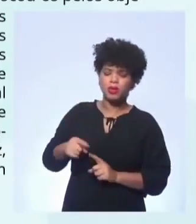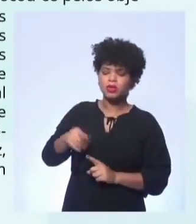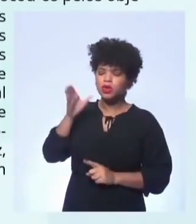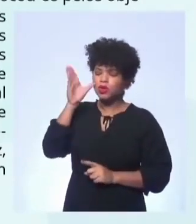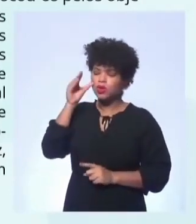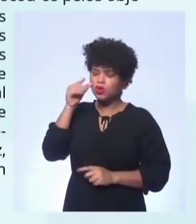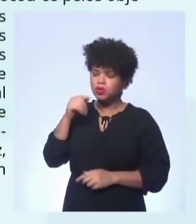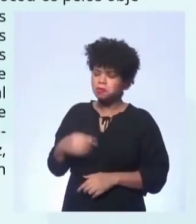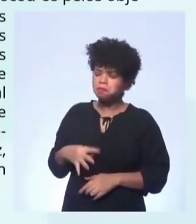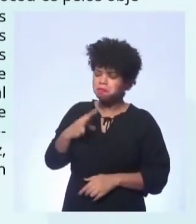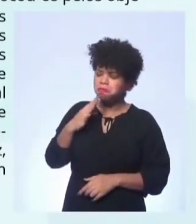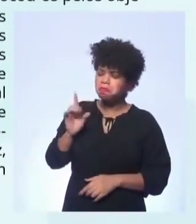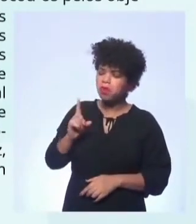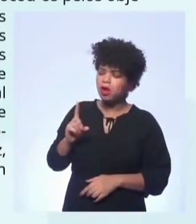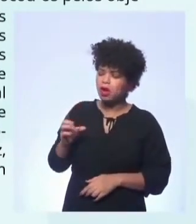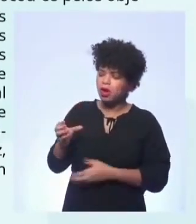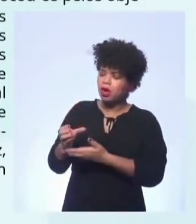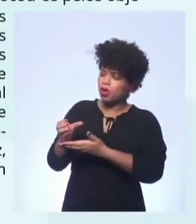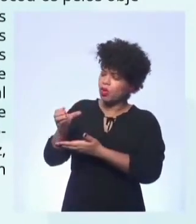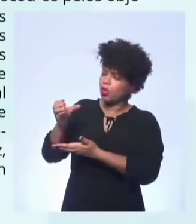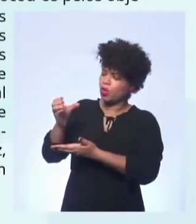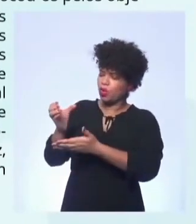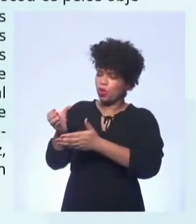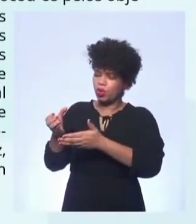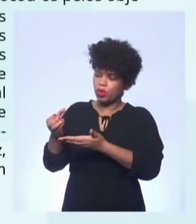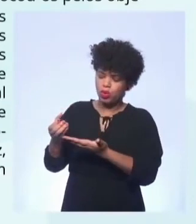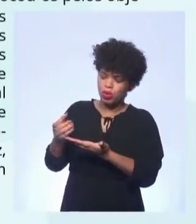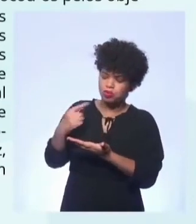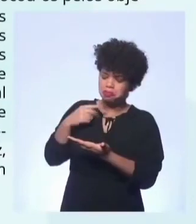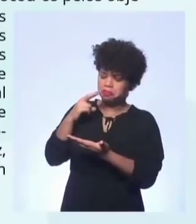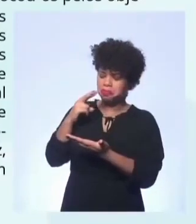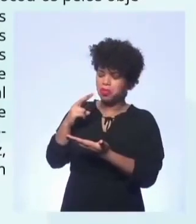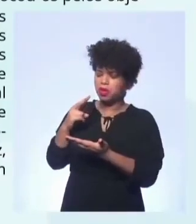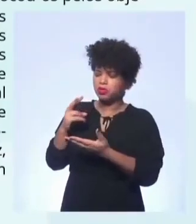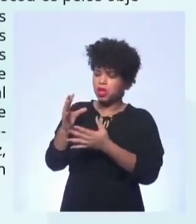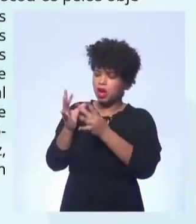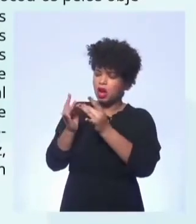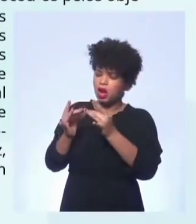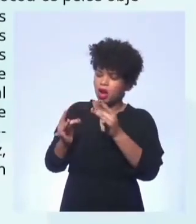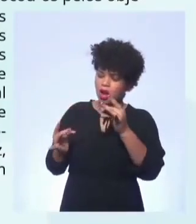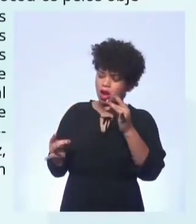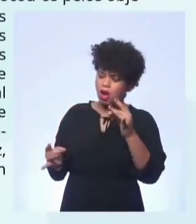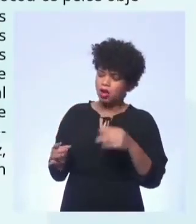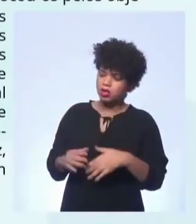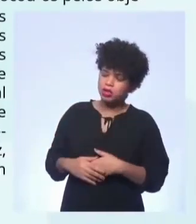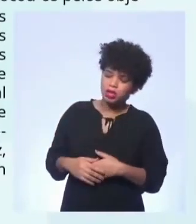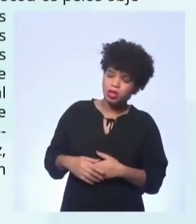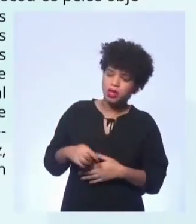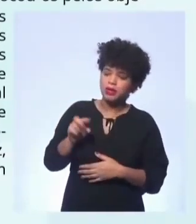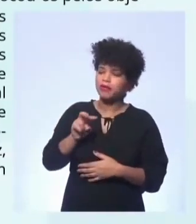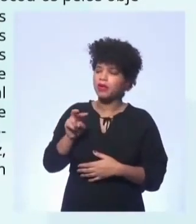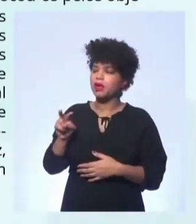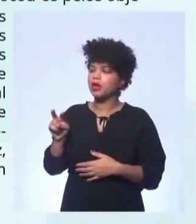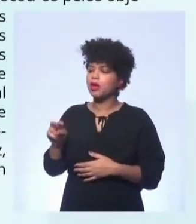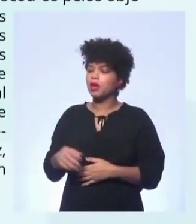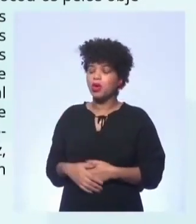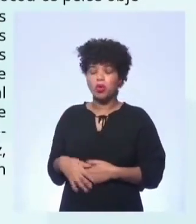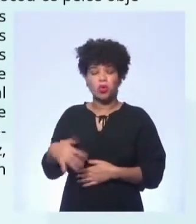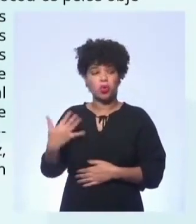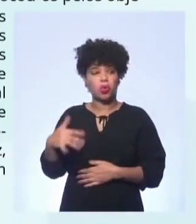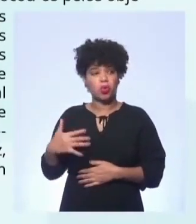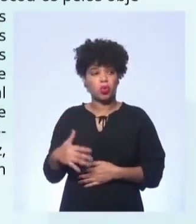não reconhecidos, como umas contas de rosário, e a surpresa dos portugueses pelos